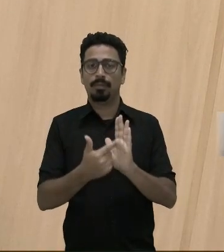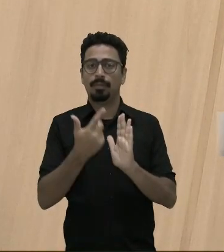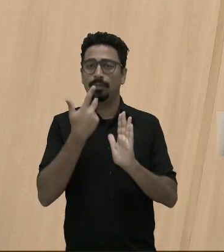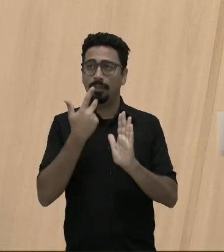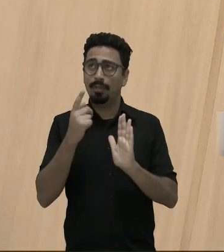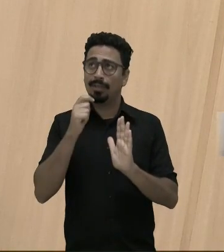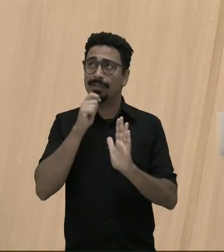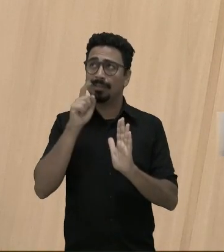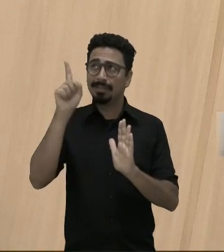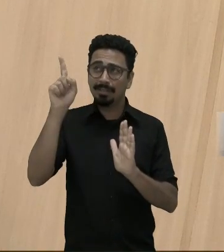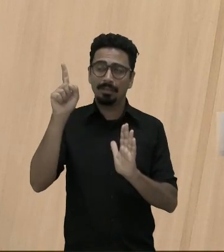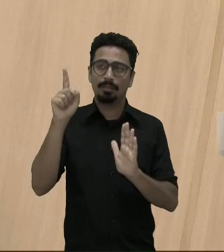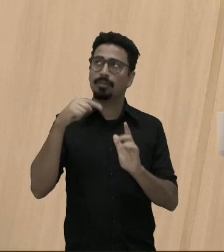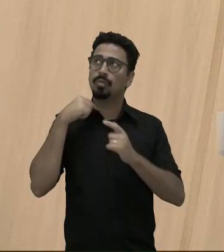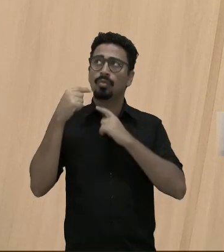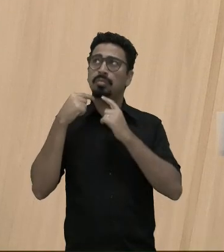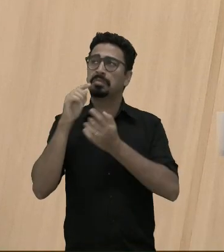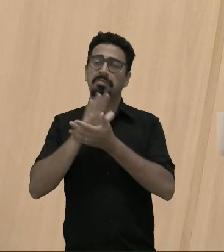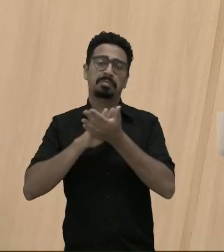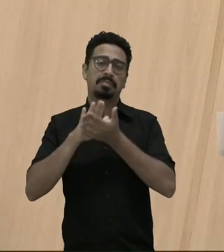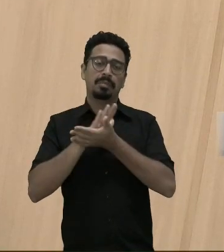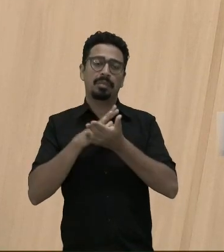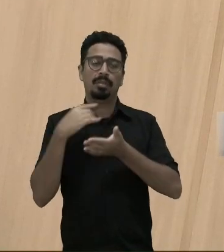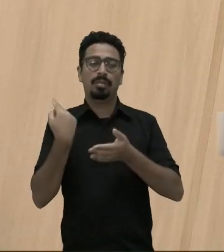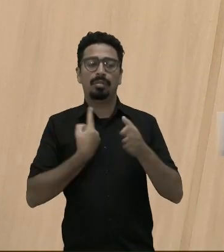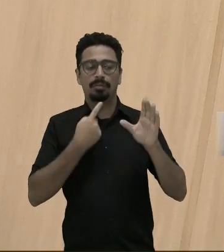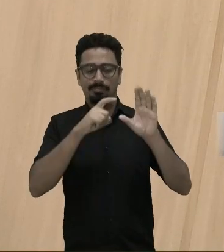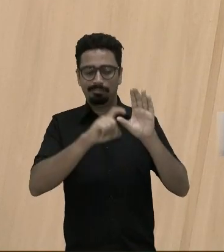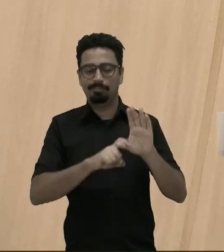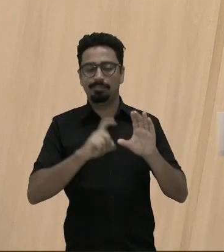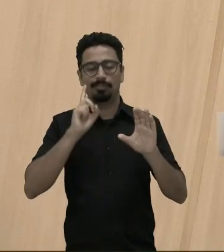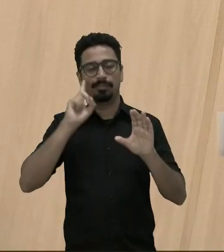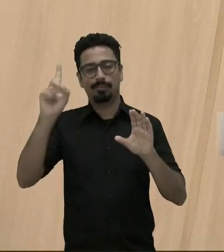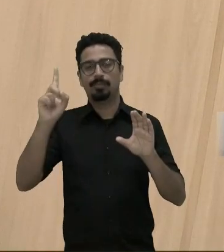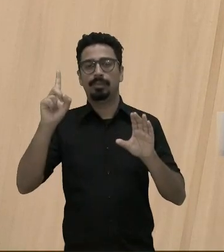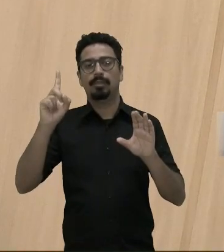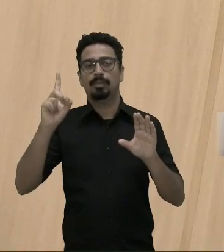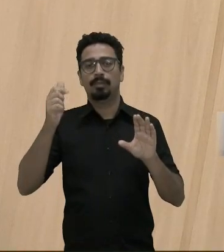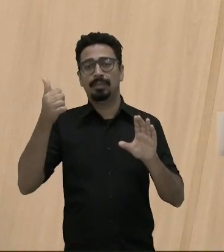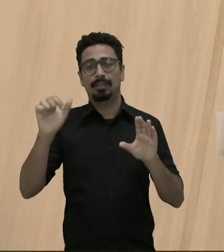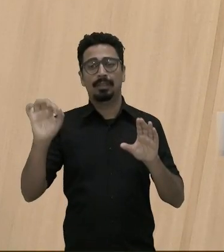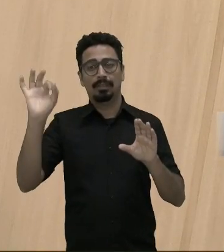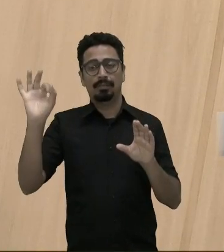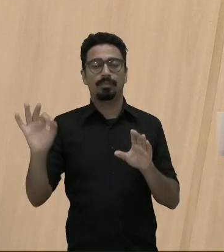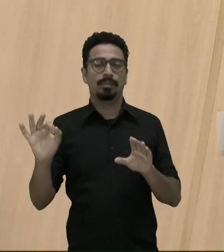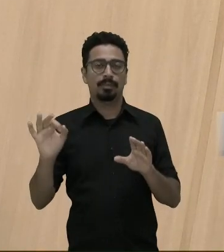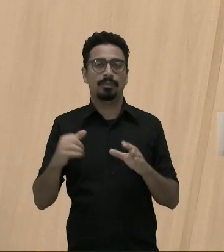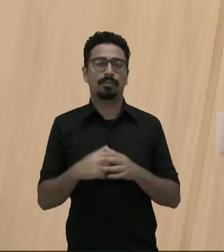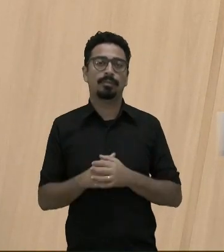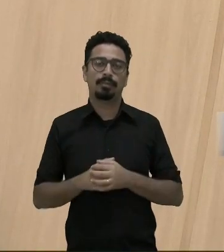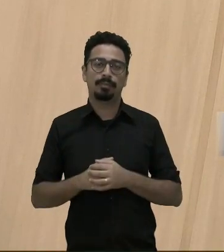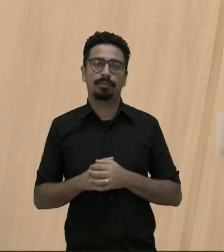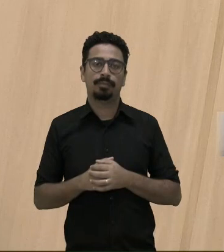fazer. Somos totalmente dependentes dele. Eu comecei como lavador de prato,